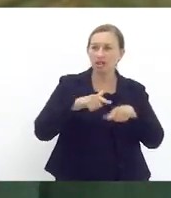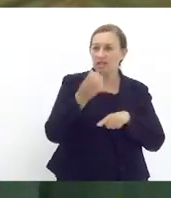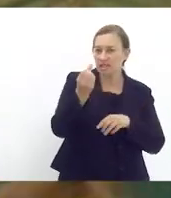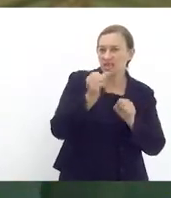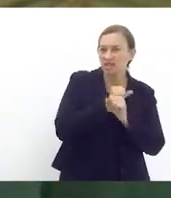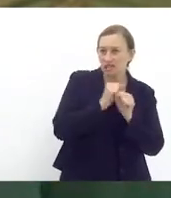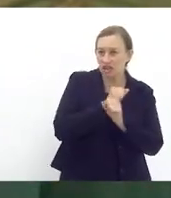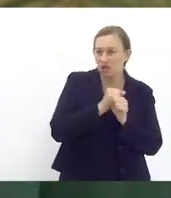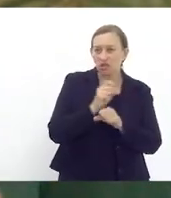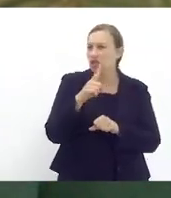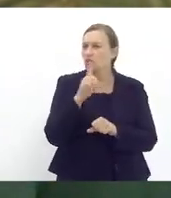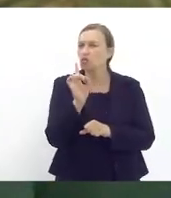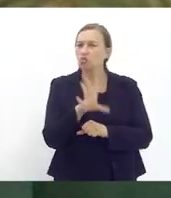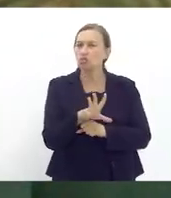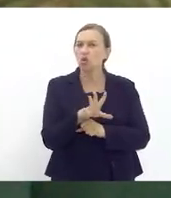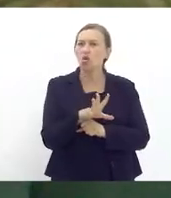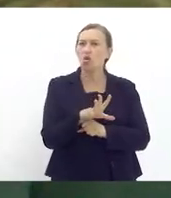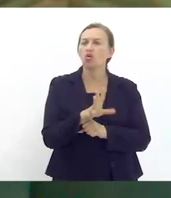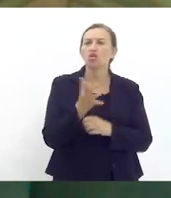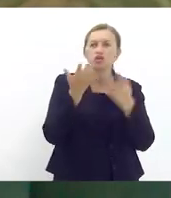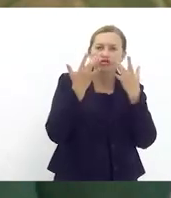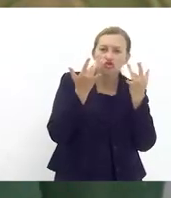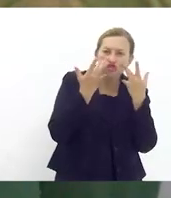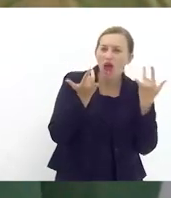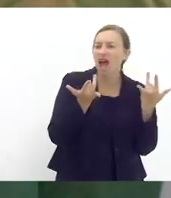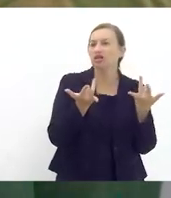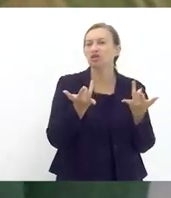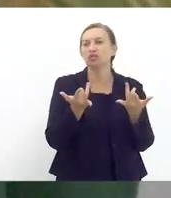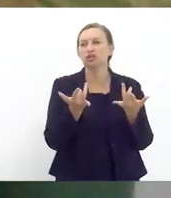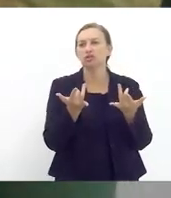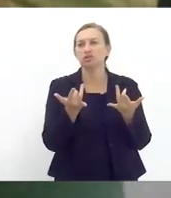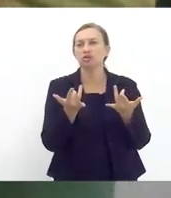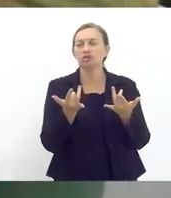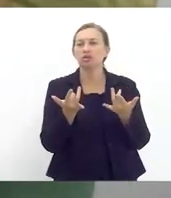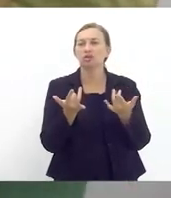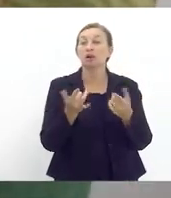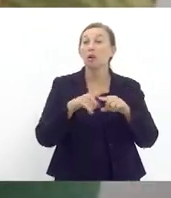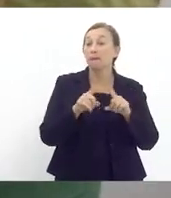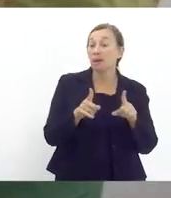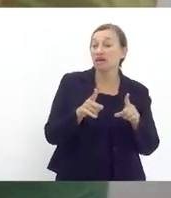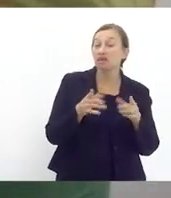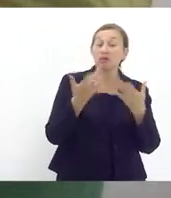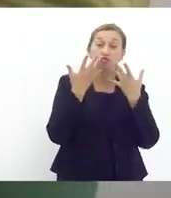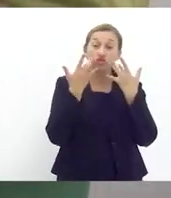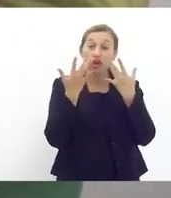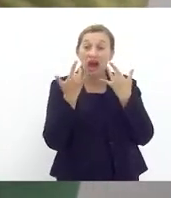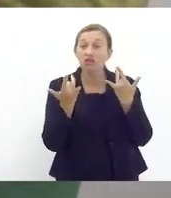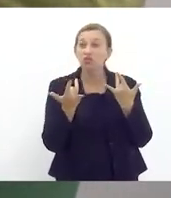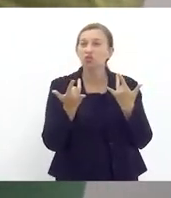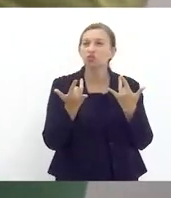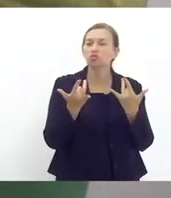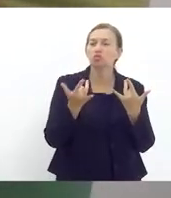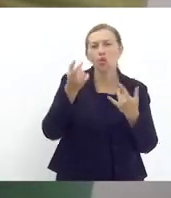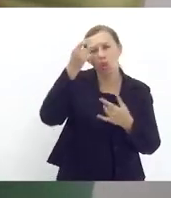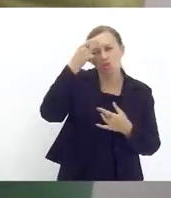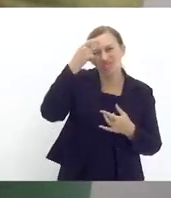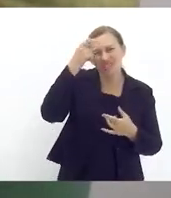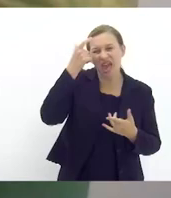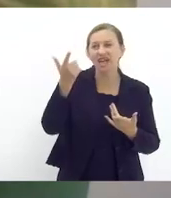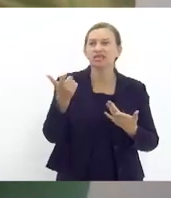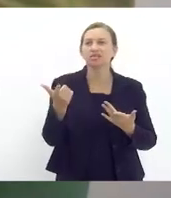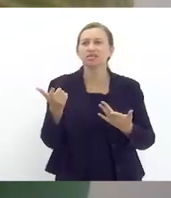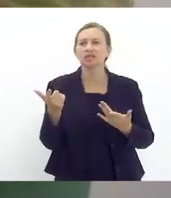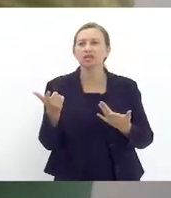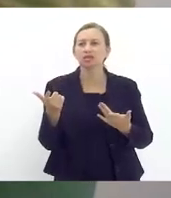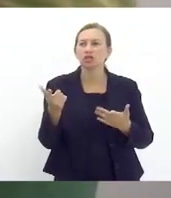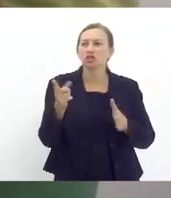né Não só um teatro leva entretenimento mas é um teatro que leva consciência de